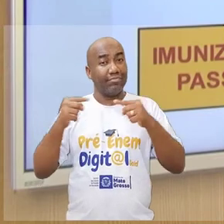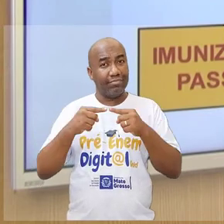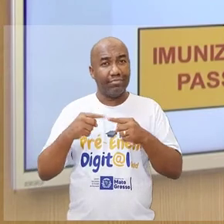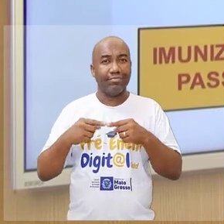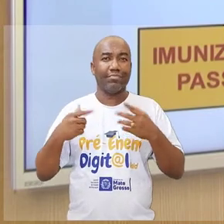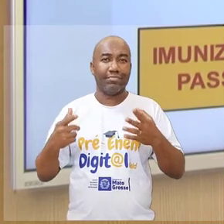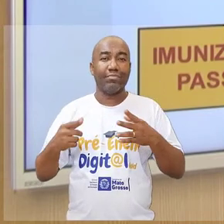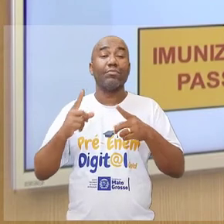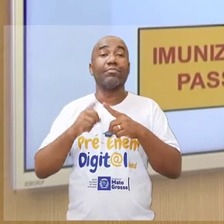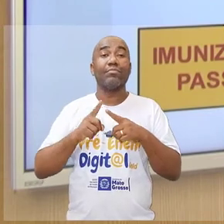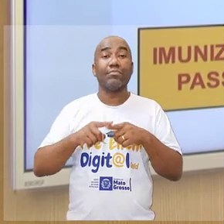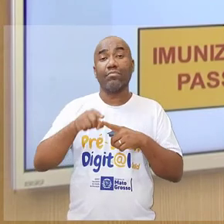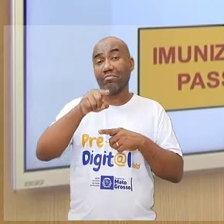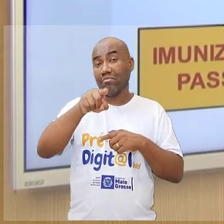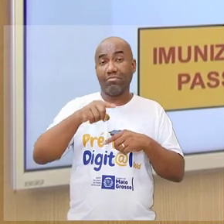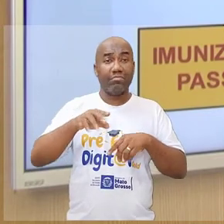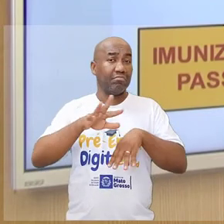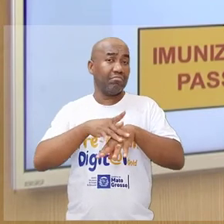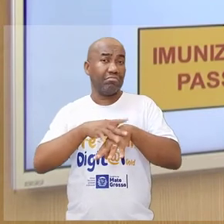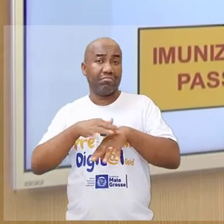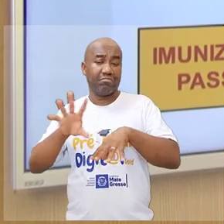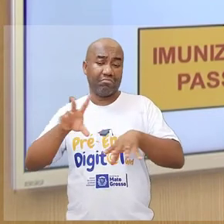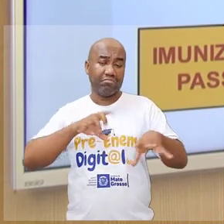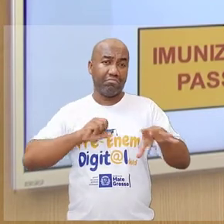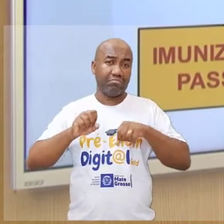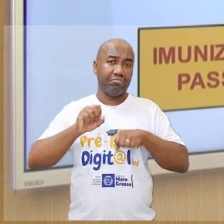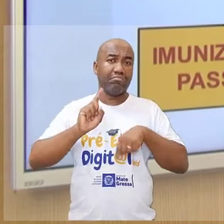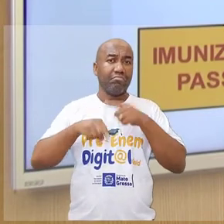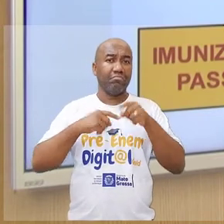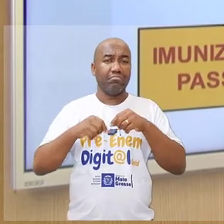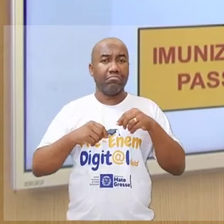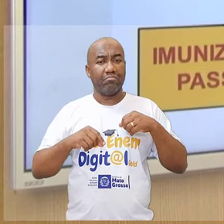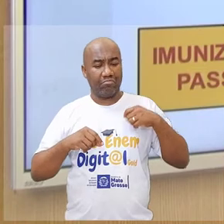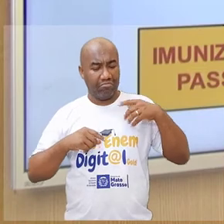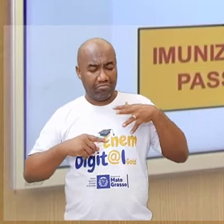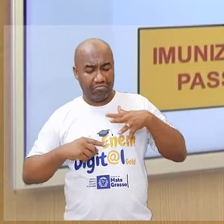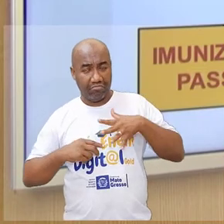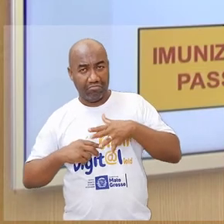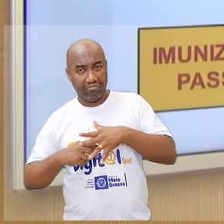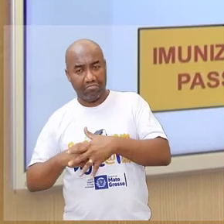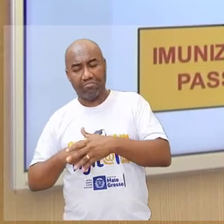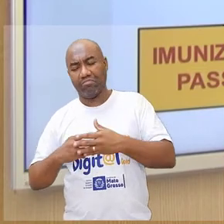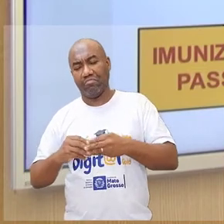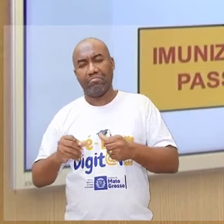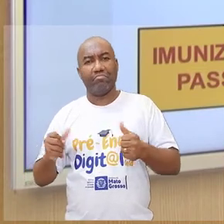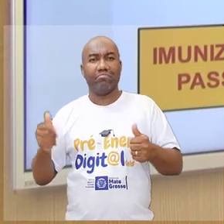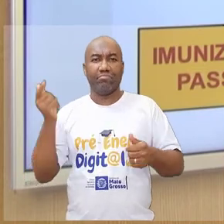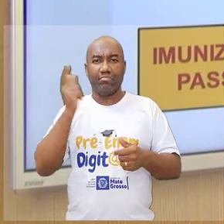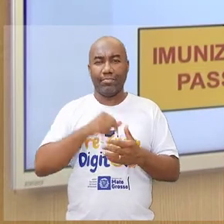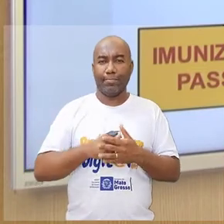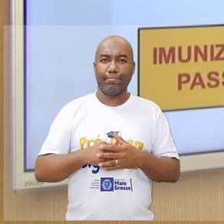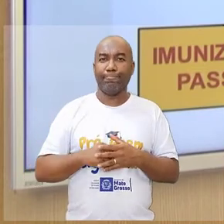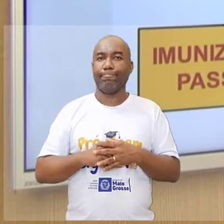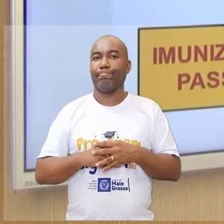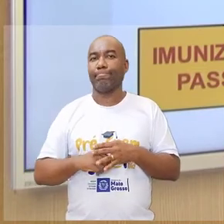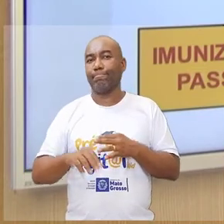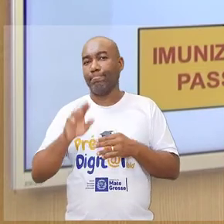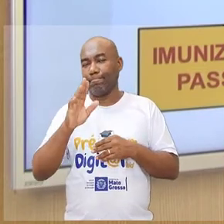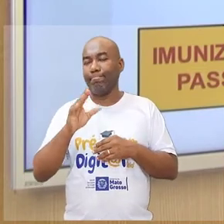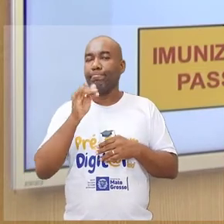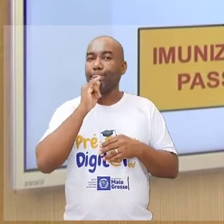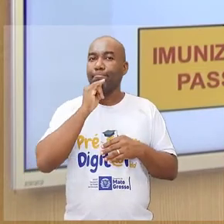você pegou a doença e acabou desenvolvendo ela, tudo bem? Olha só, eu quero dar um outro exemplo